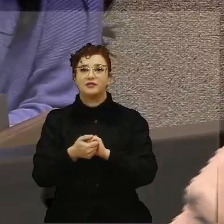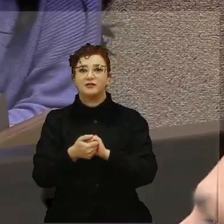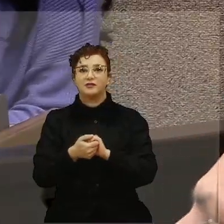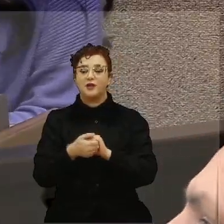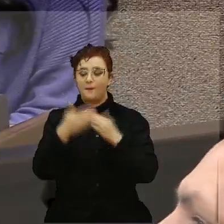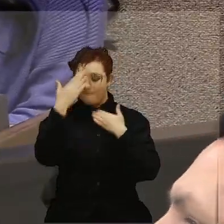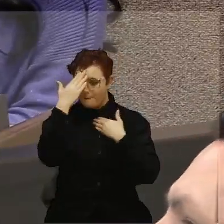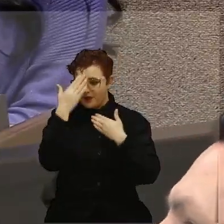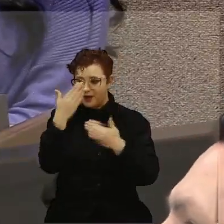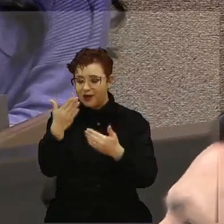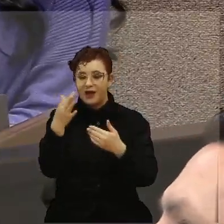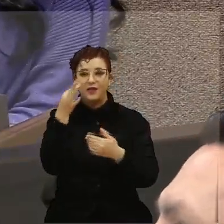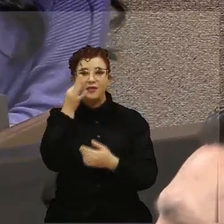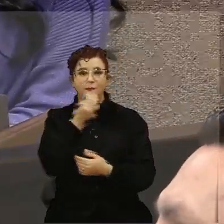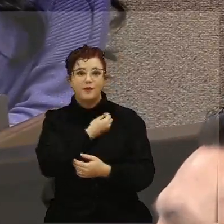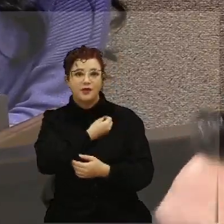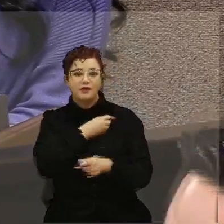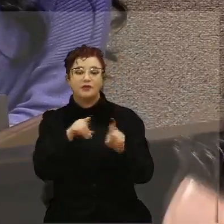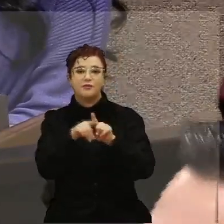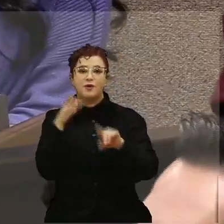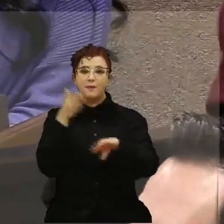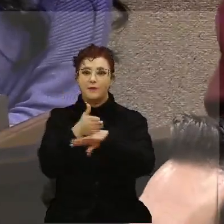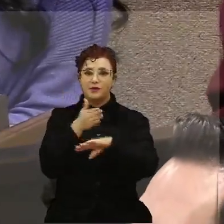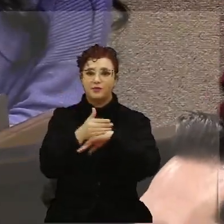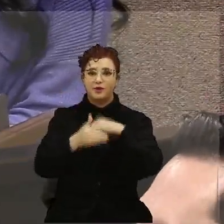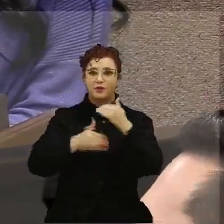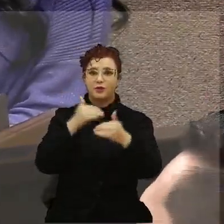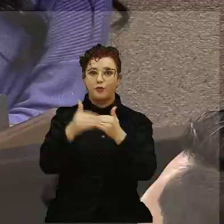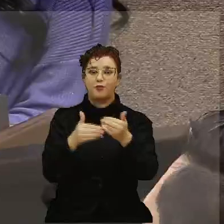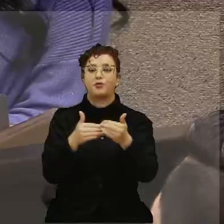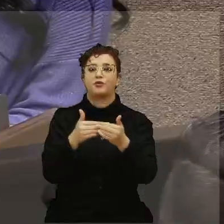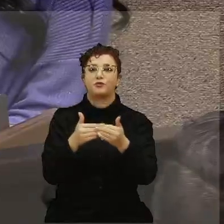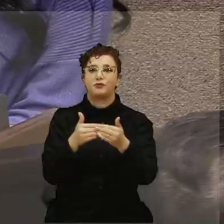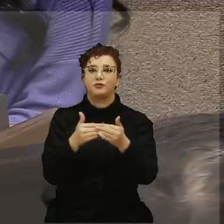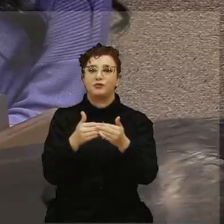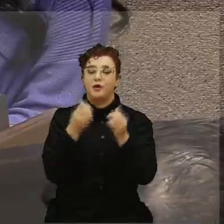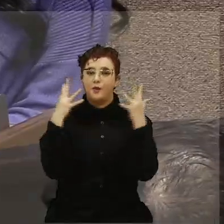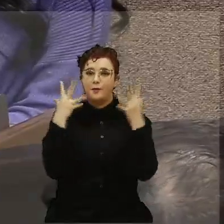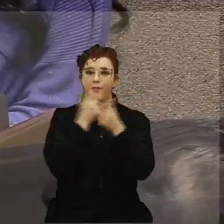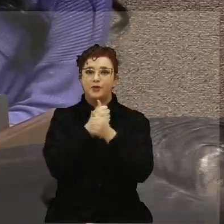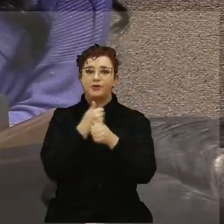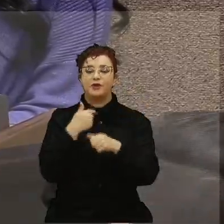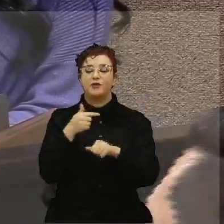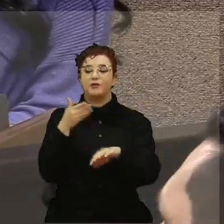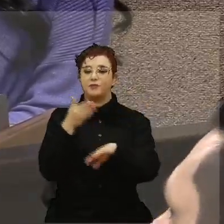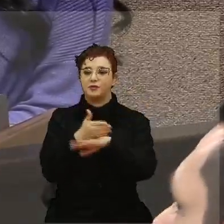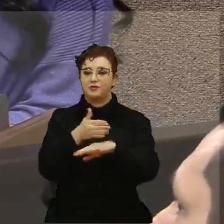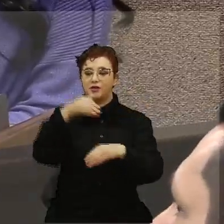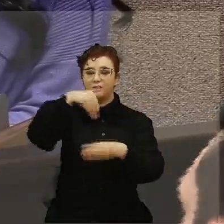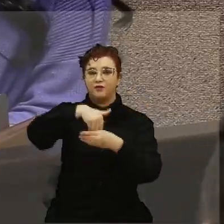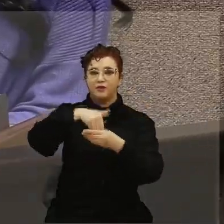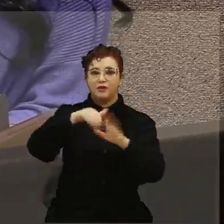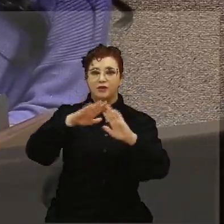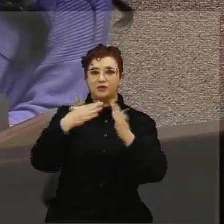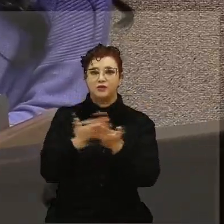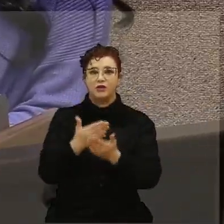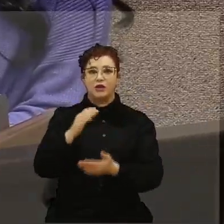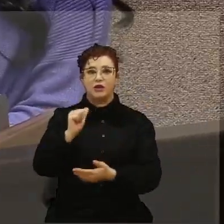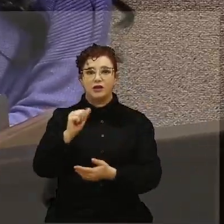Muito obrigado pela presença e por participarem desse processo tão bonito. Eu participei lá da votação lá do Castelo